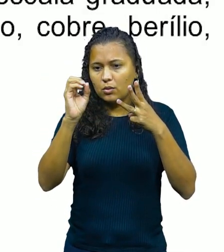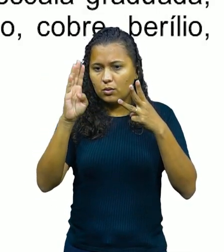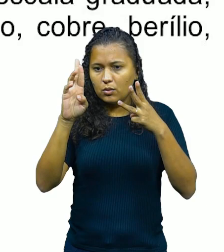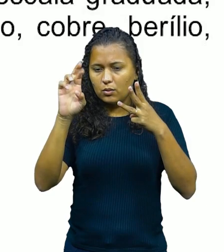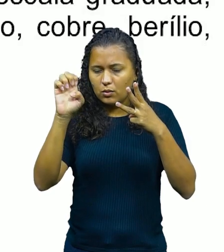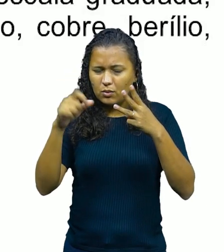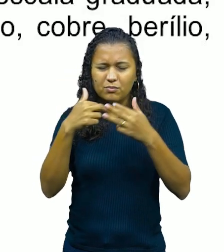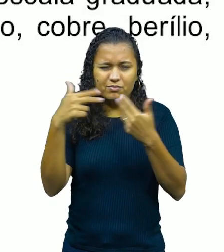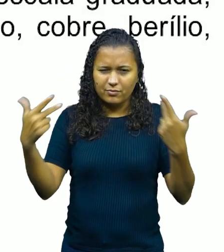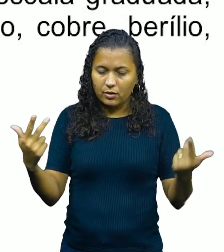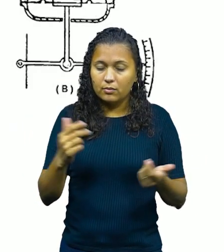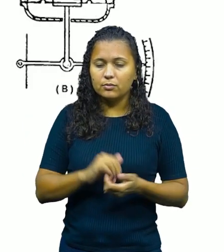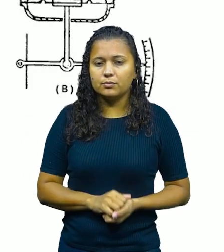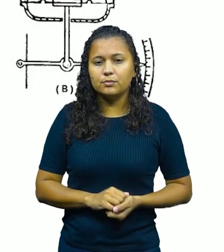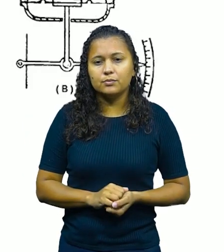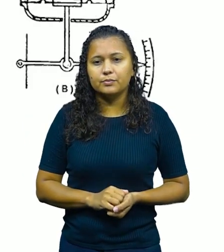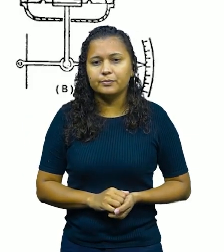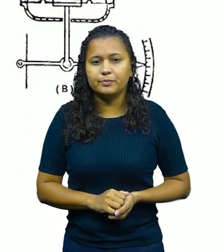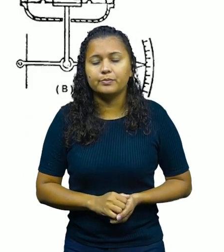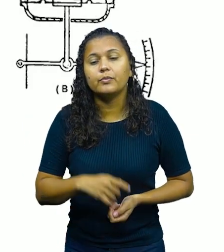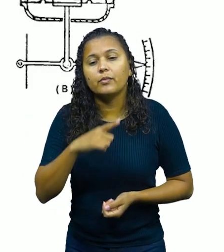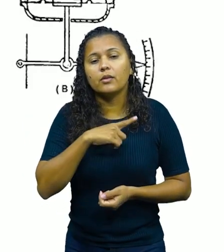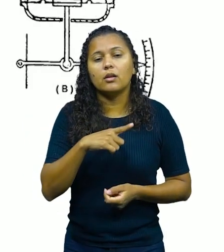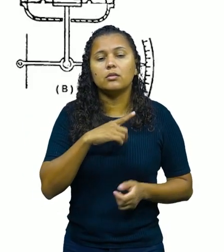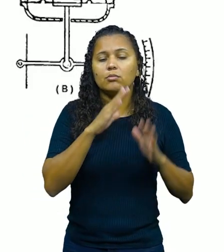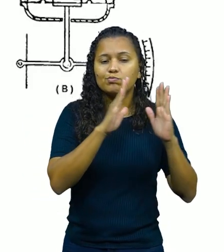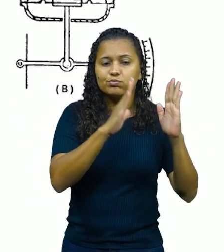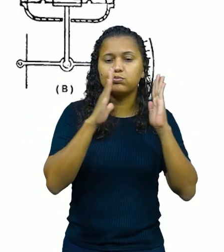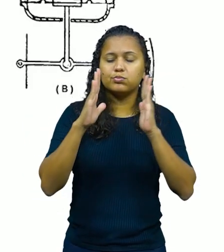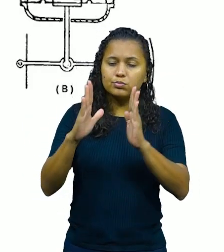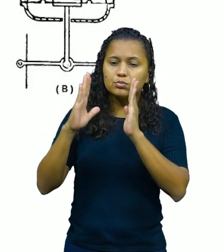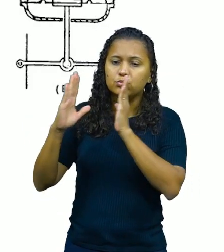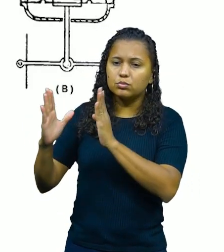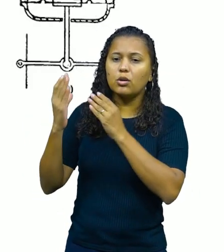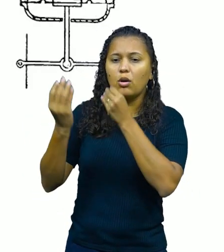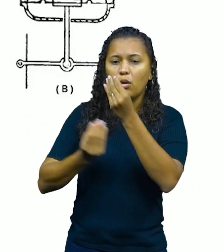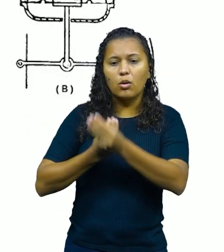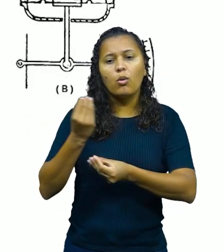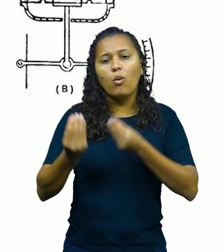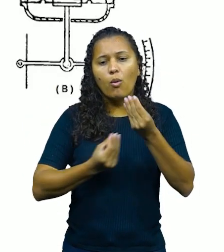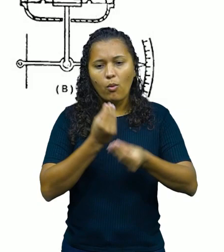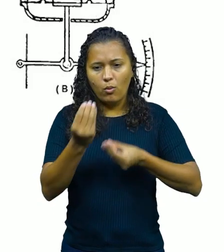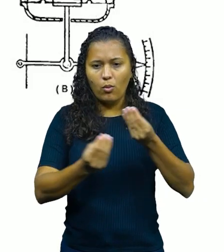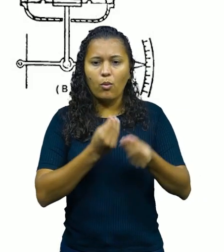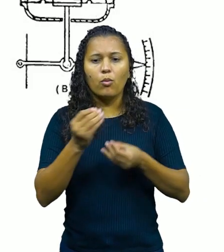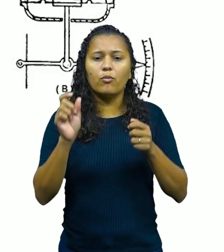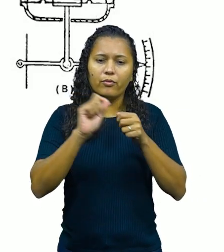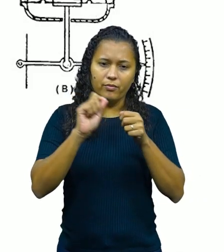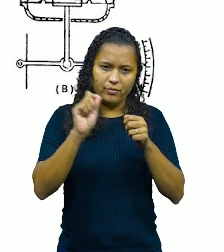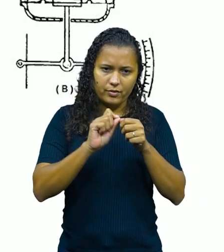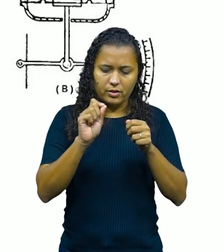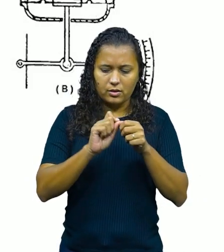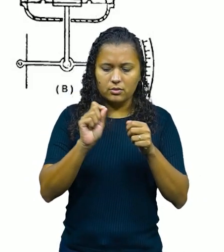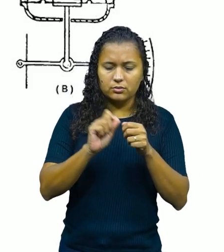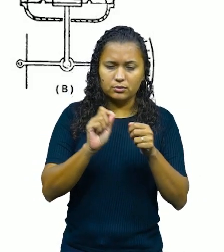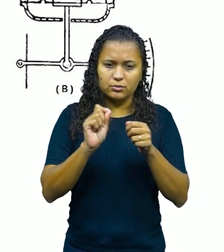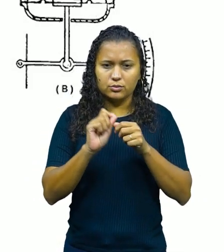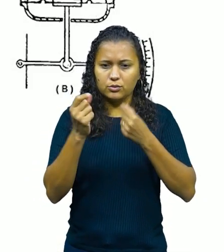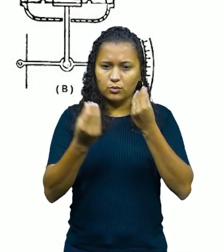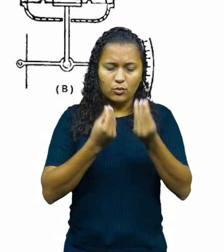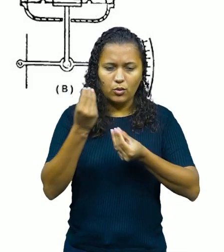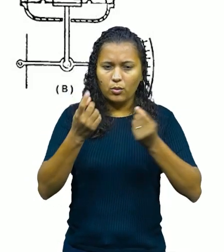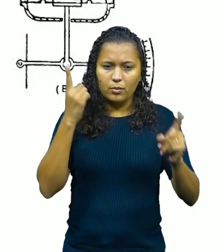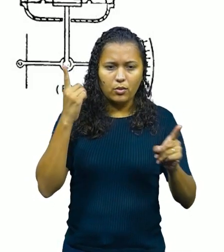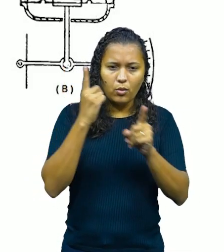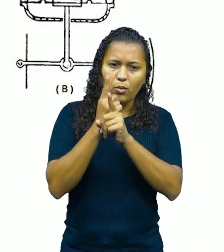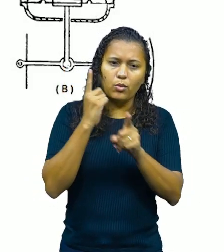inoxidável e mono, tá ok? Aqui a gente tem um esquema que mostra como que eles são